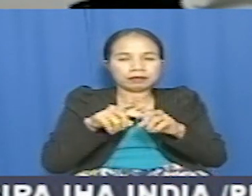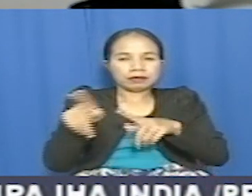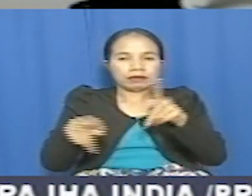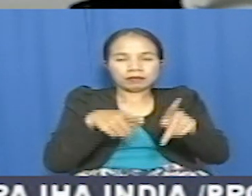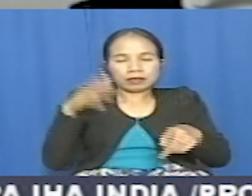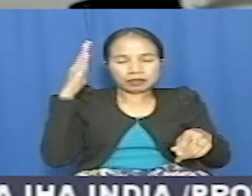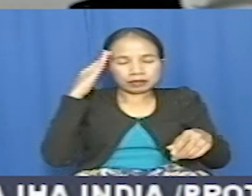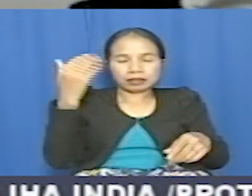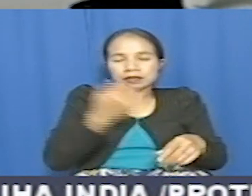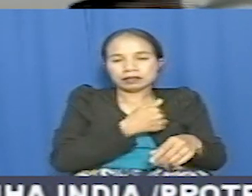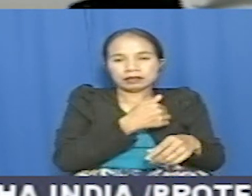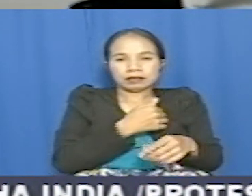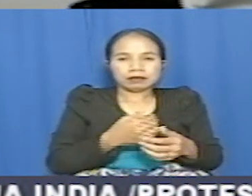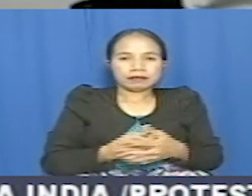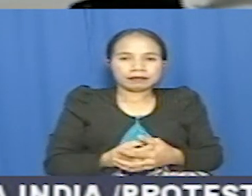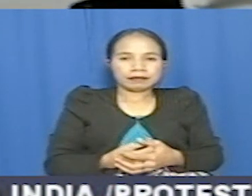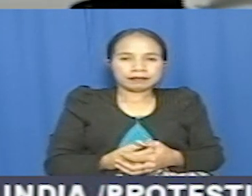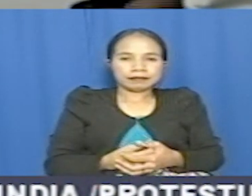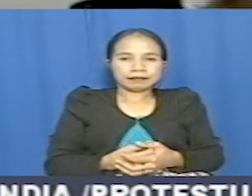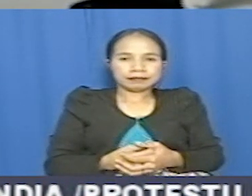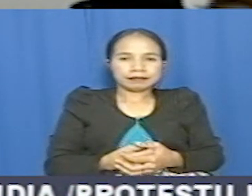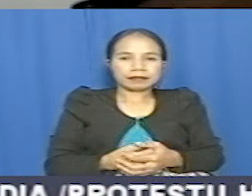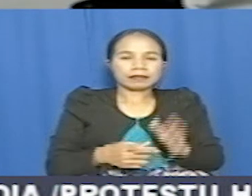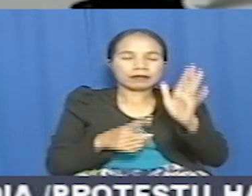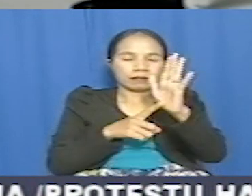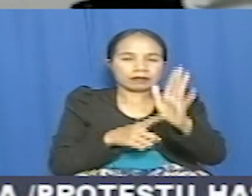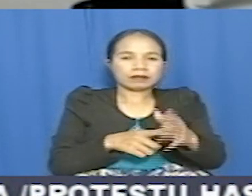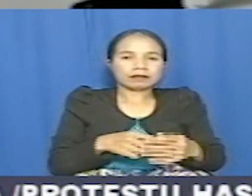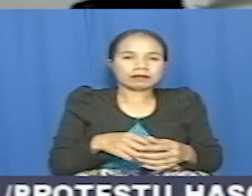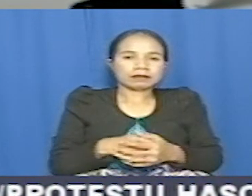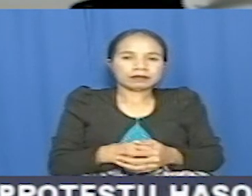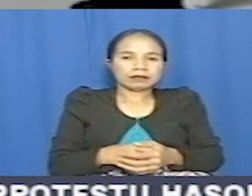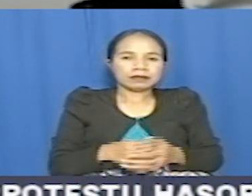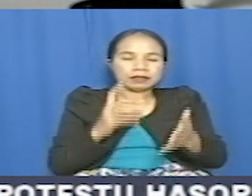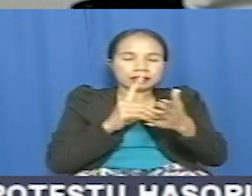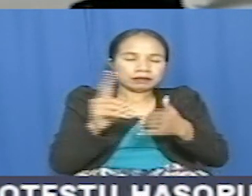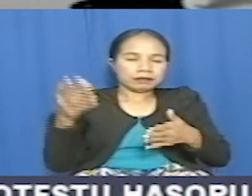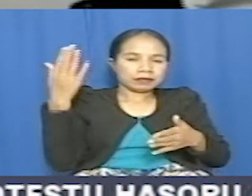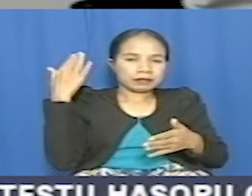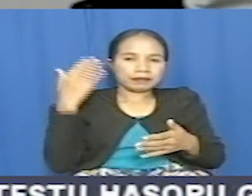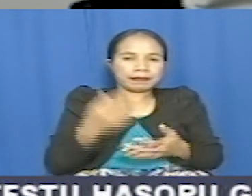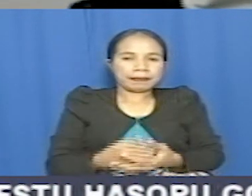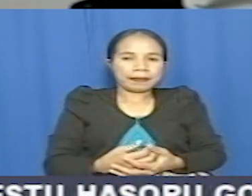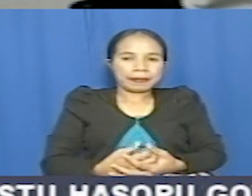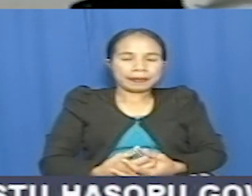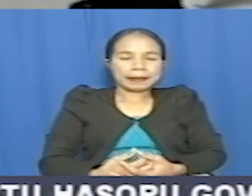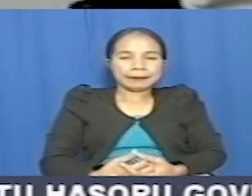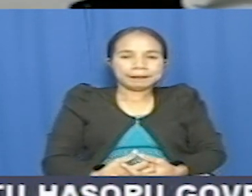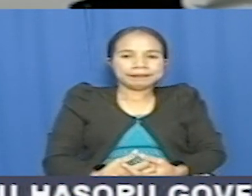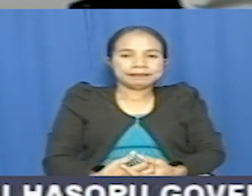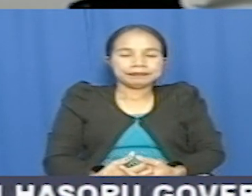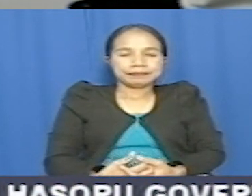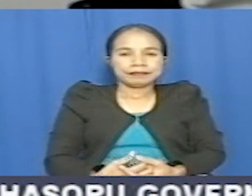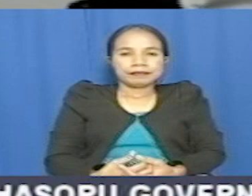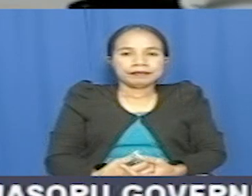descobre, né, será, quando se descobre, foi uma que a queixa ida da rua foi na dox, mas na gota que tamo. Descobre, comando, descobre na ida. Ok,